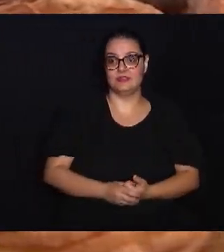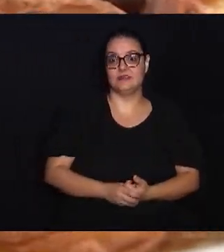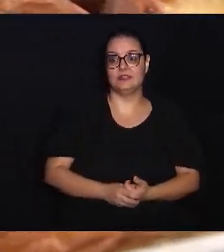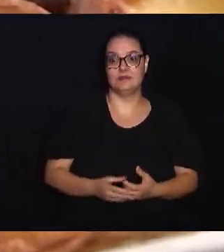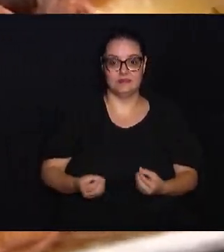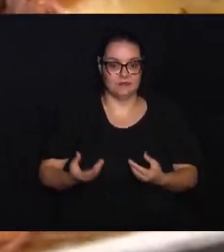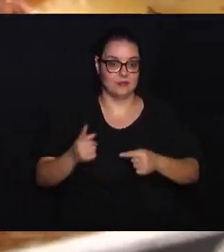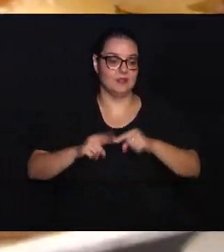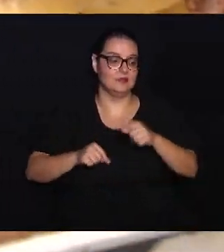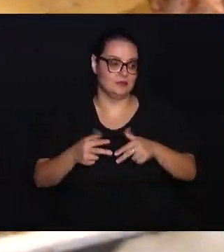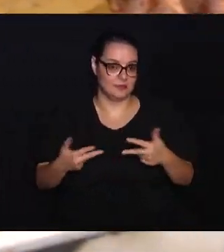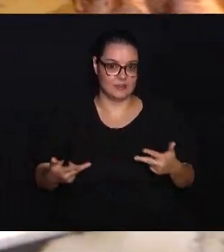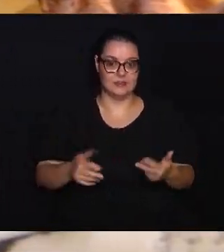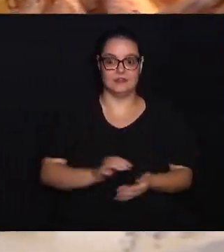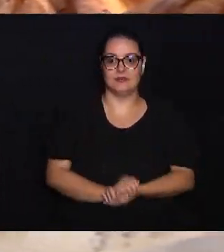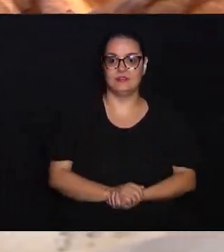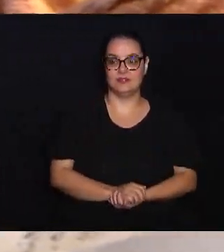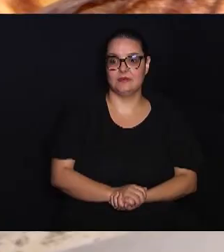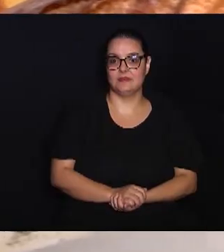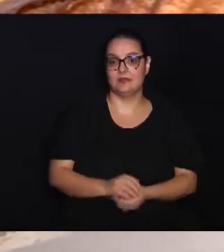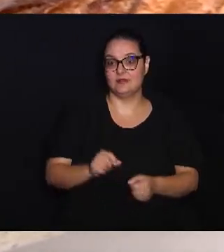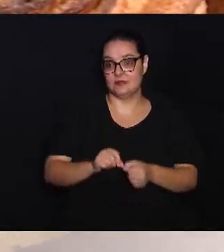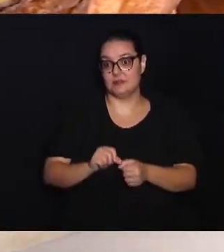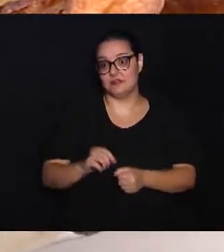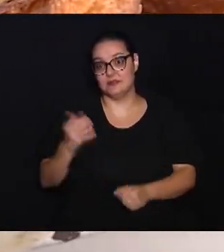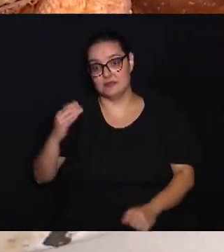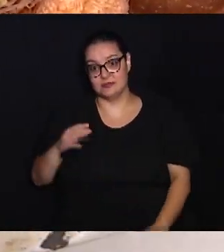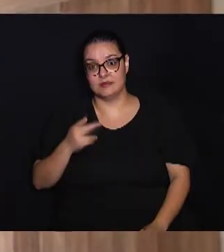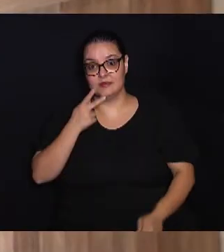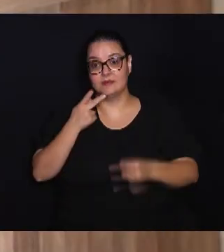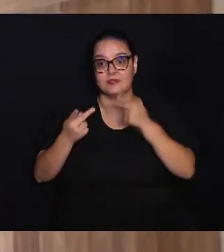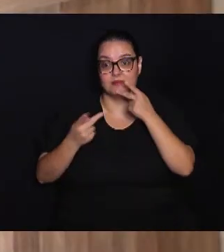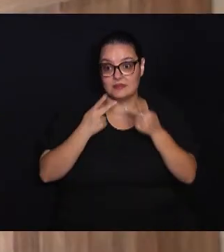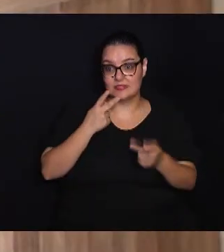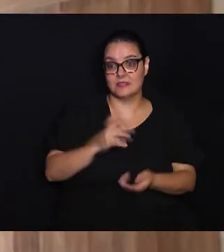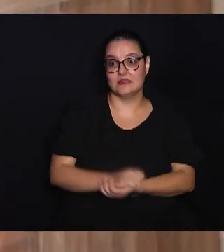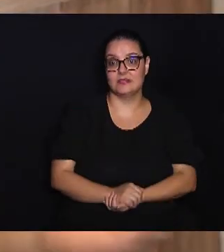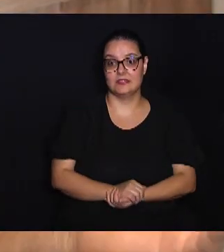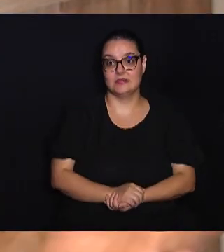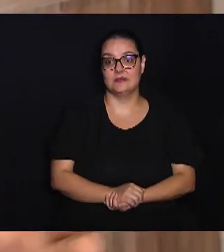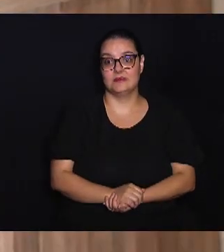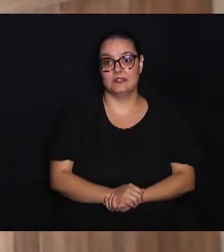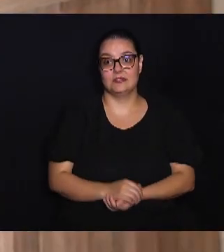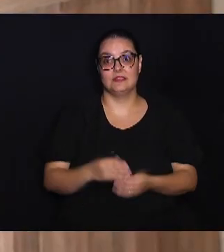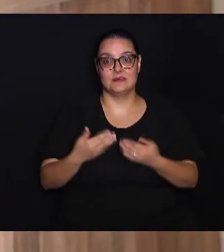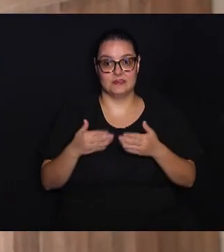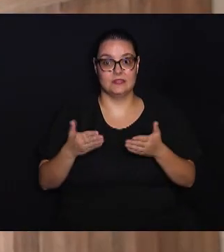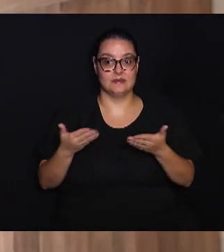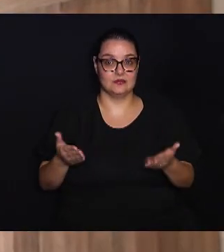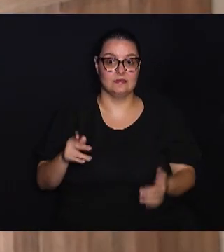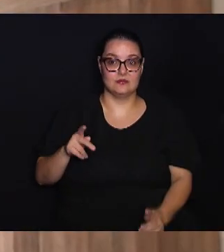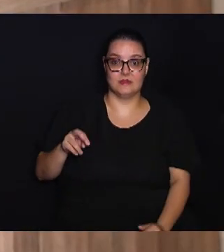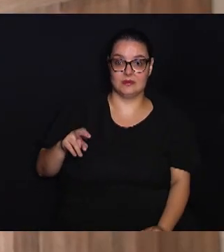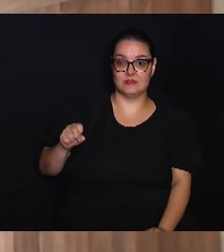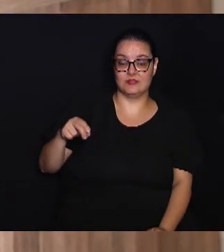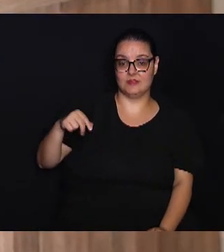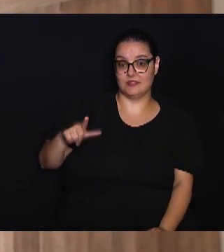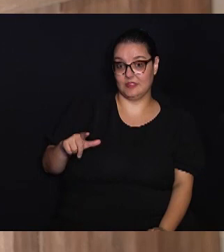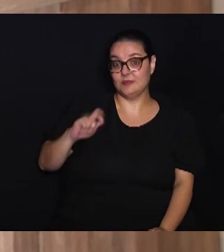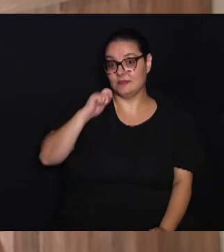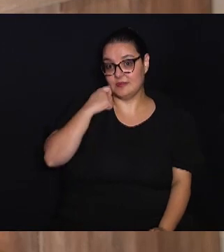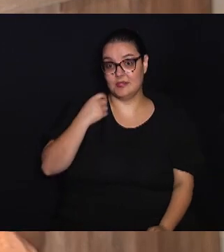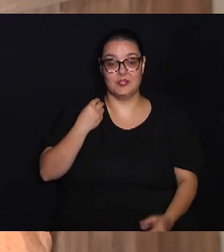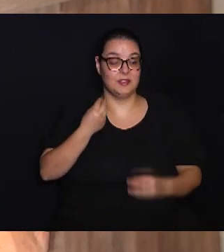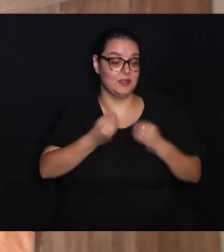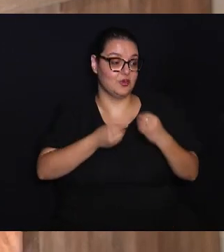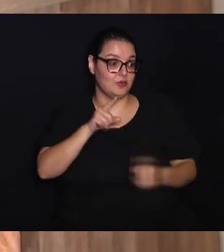oferecer meu produto fazendo post falando então ela abriu as portas ali personal do pão e como que é